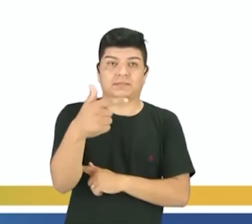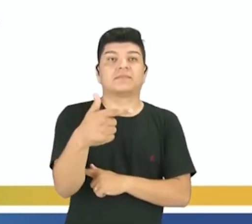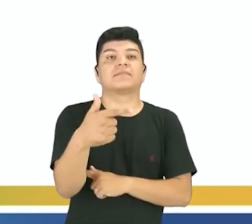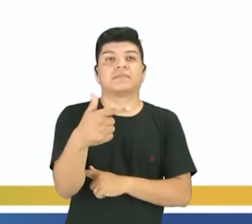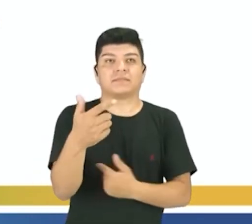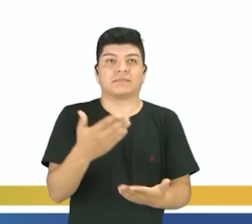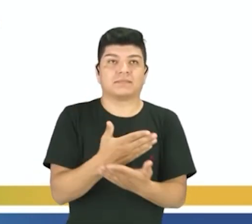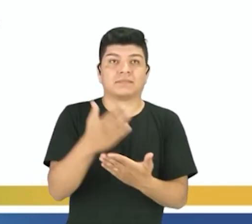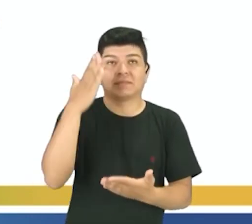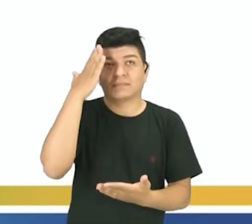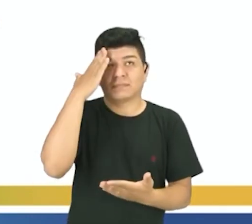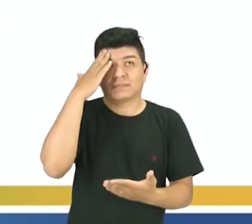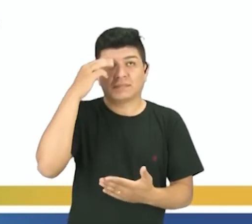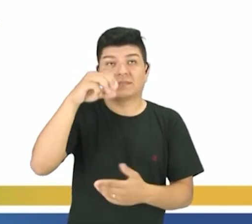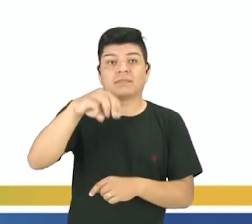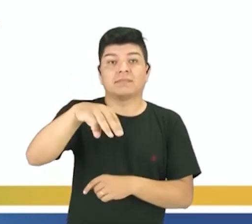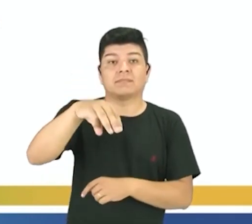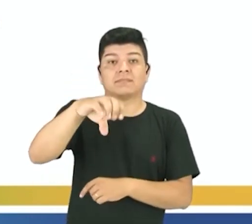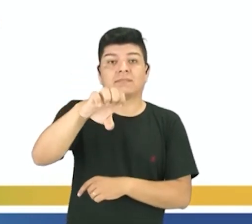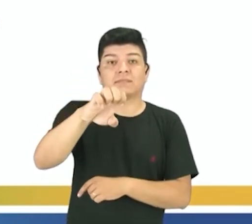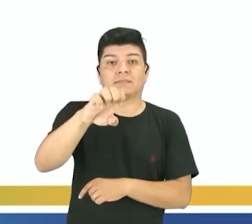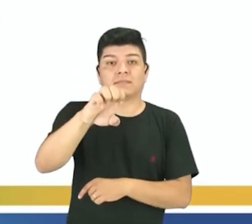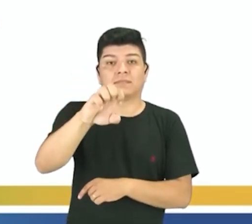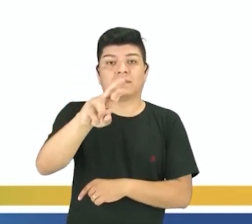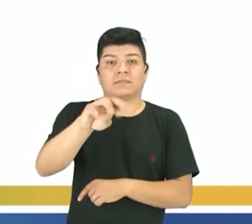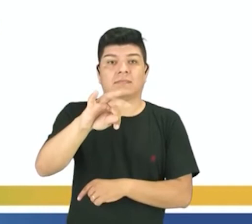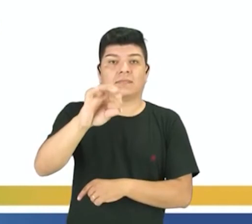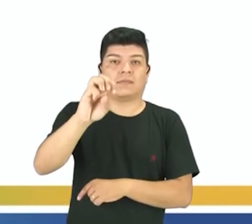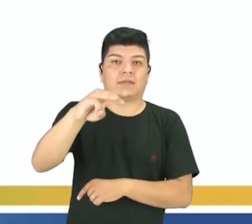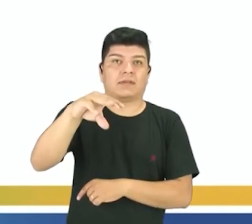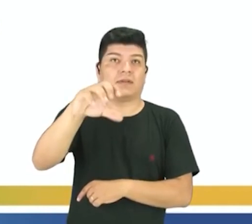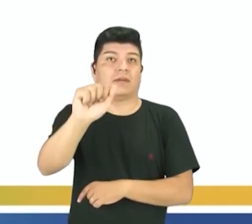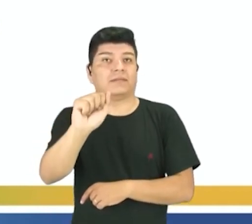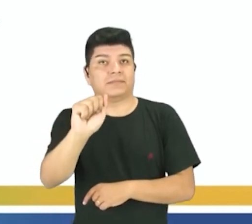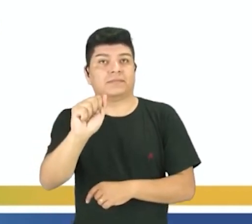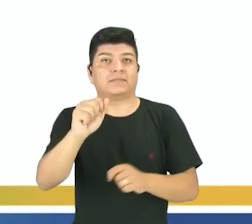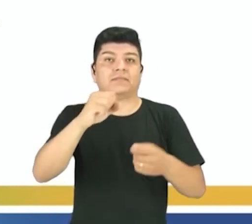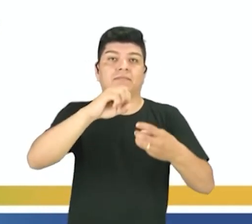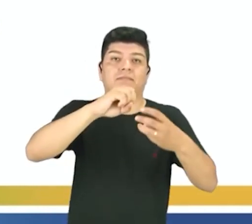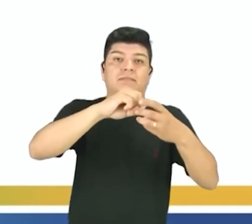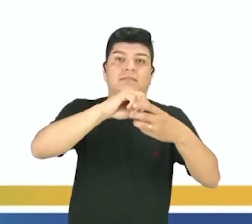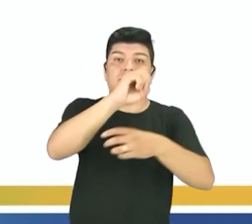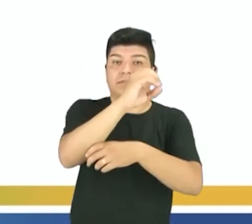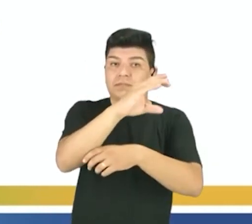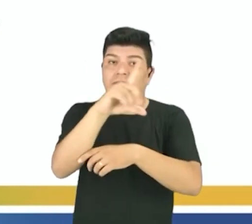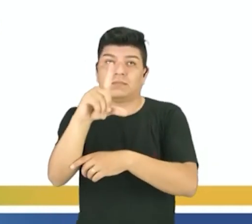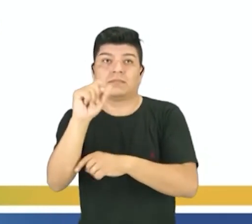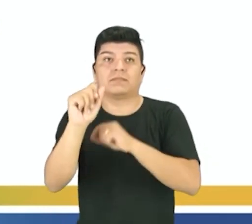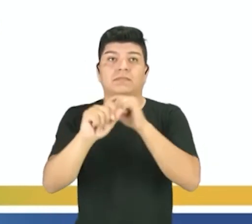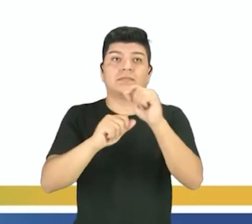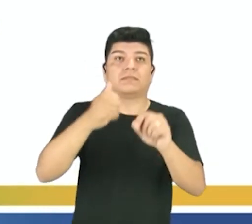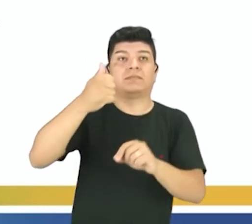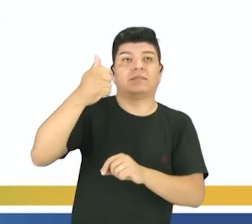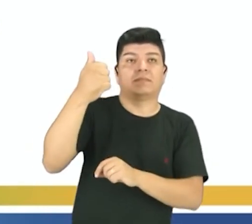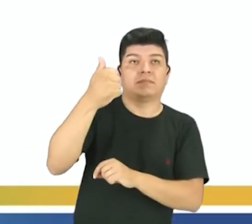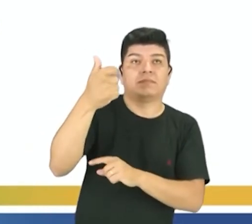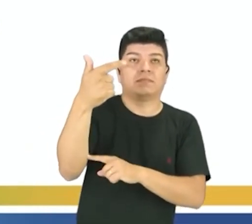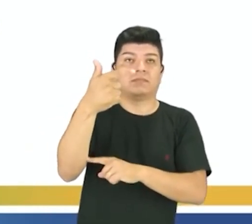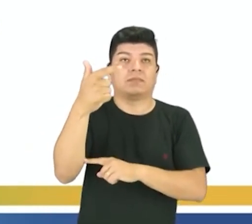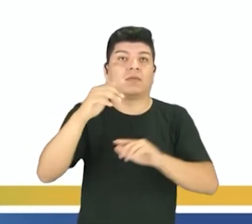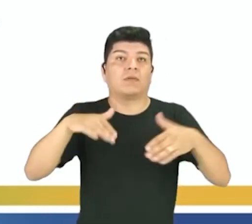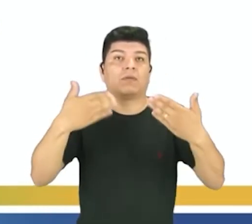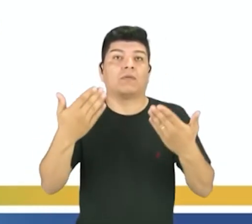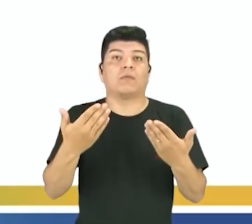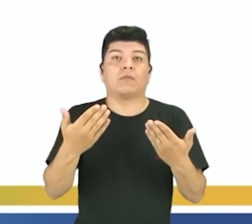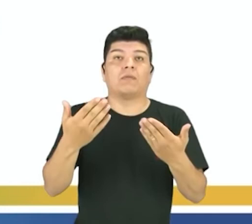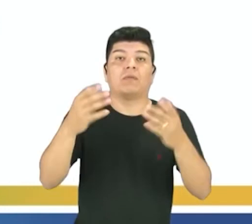pessoal. Sabemos que os meristemas podem ser classificados em primários e secundários. Como exemplo deste último, podemos citar. Qual das alternativas aí